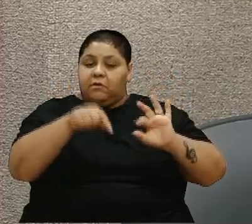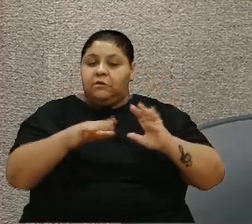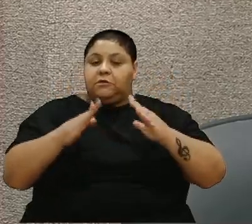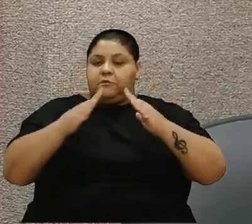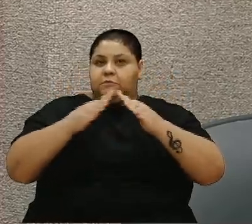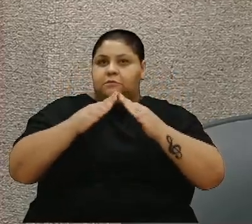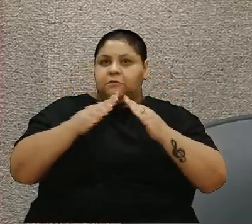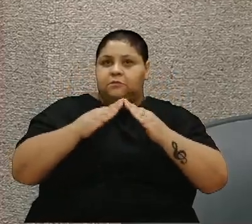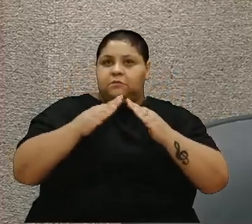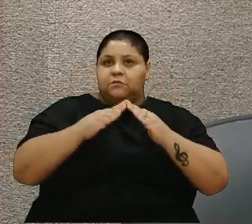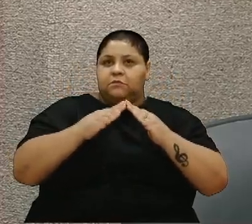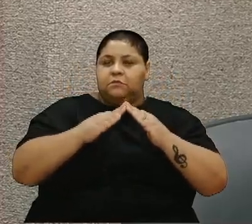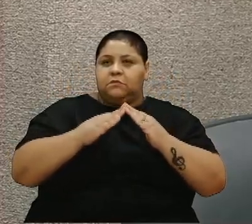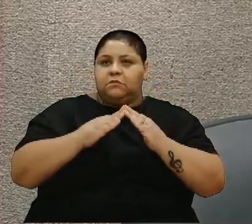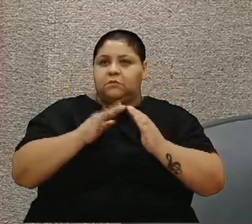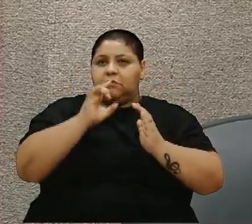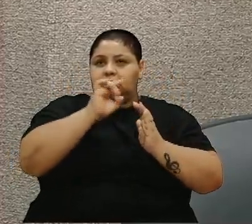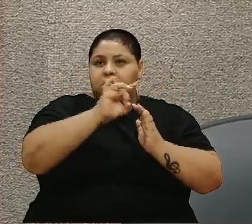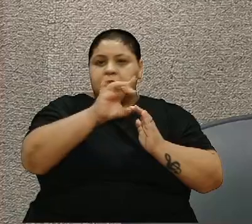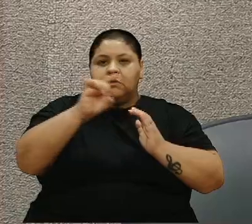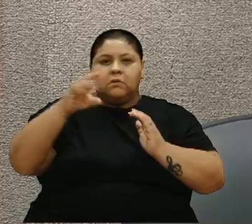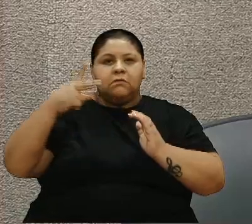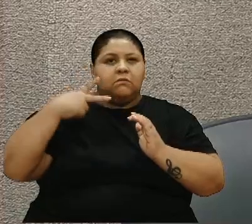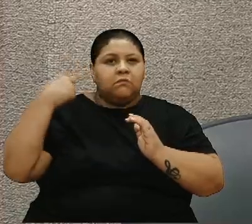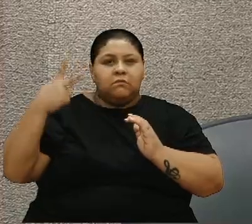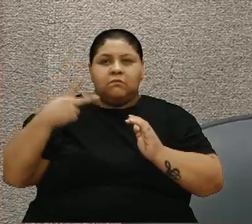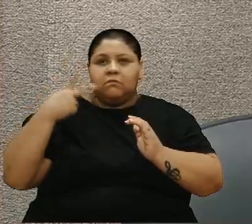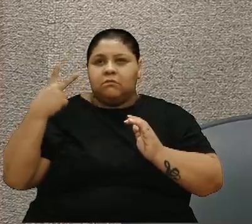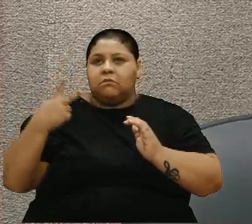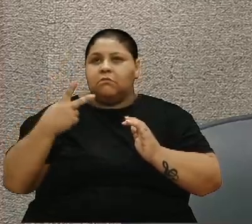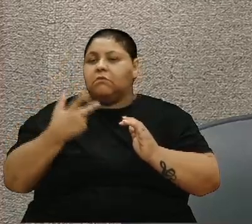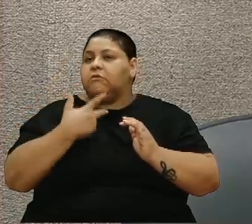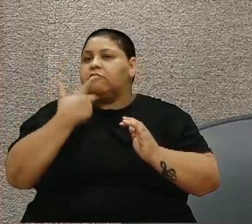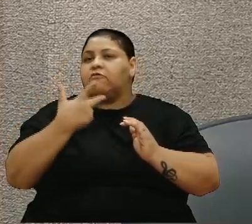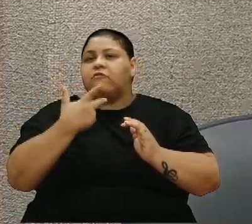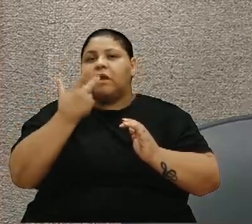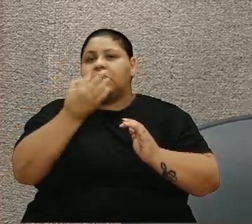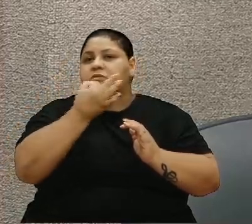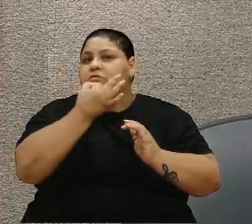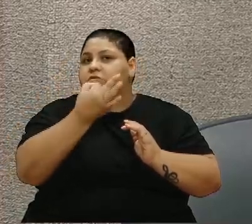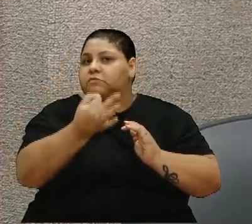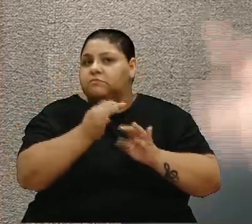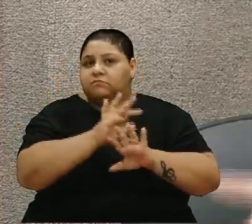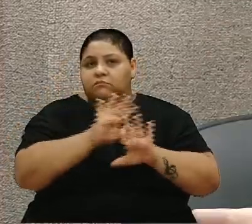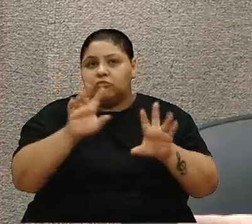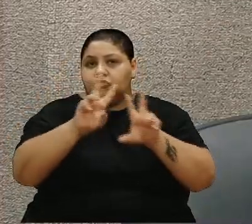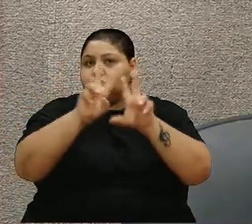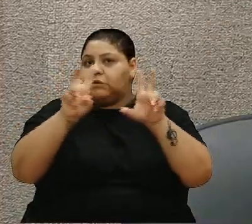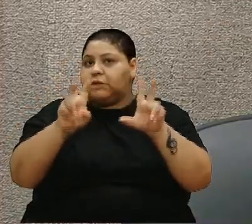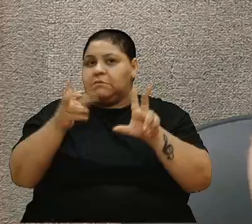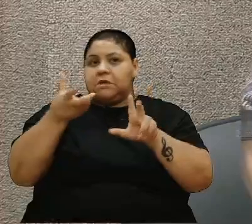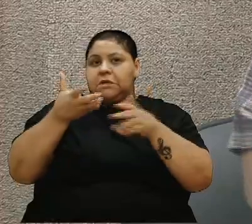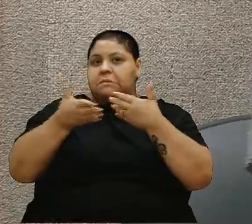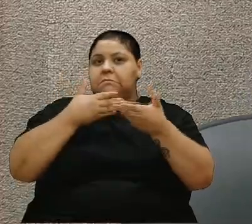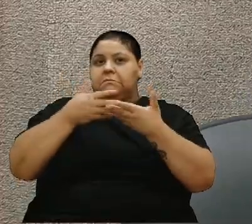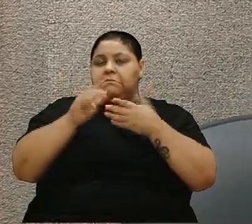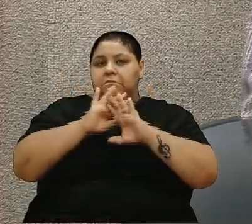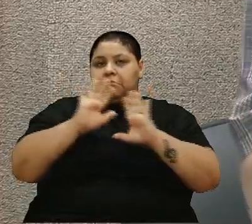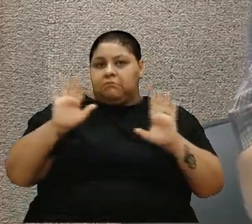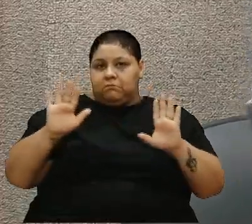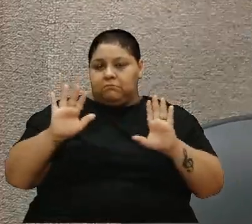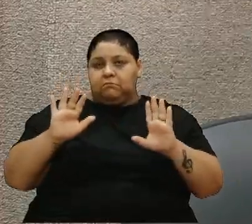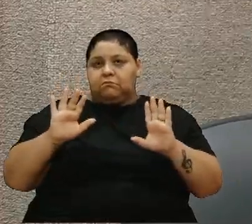casa, onde cada vereador vai lá, manifesta a sua posição sobre o tema que ele bem entender.